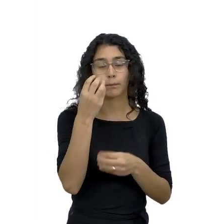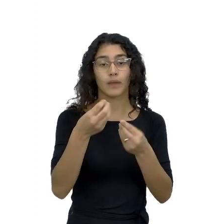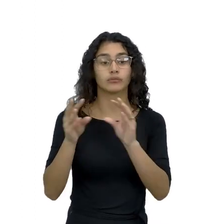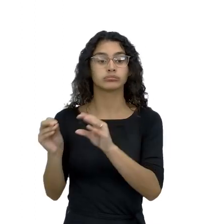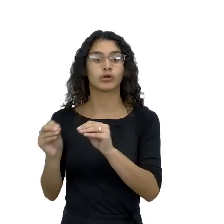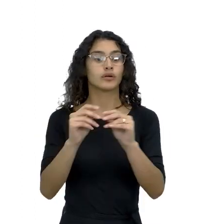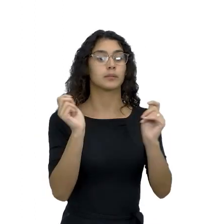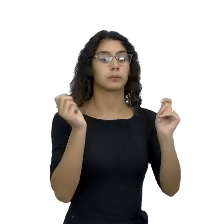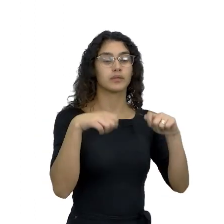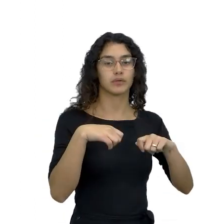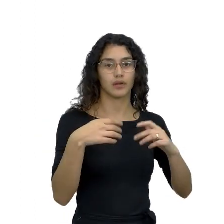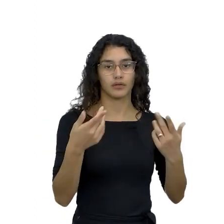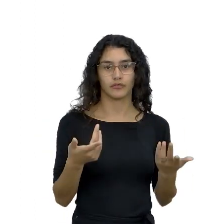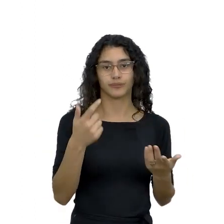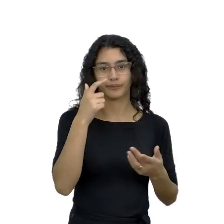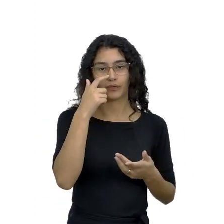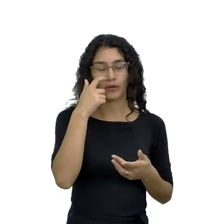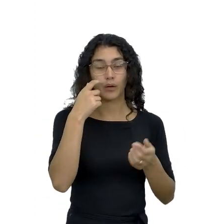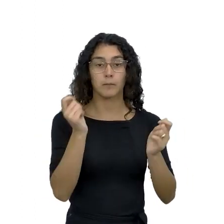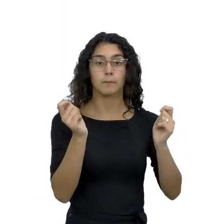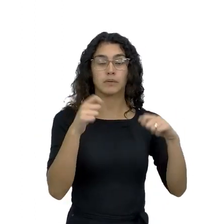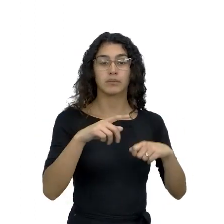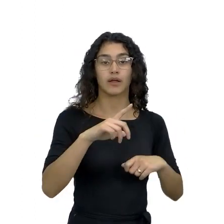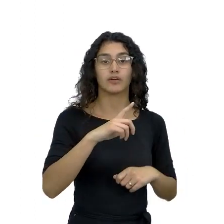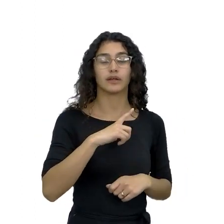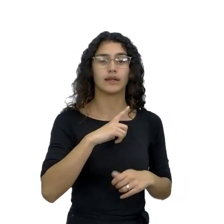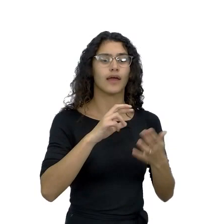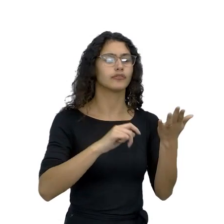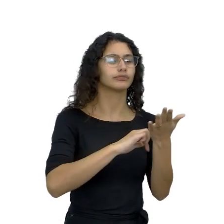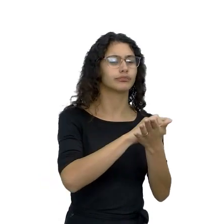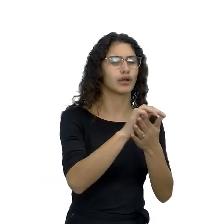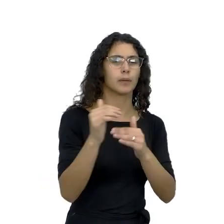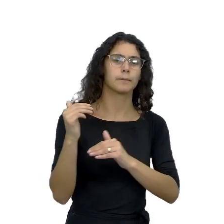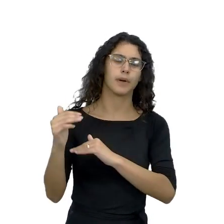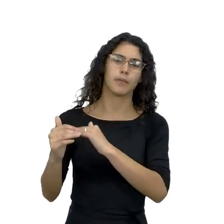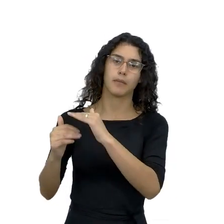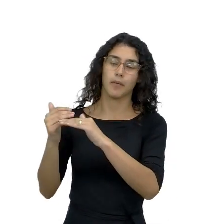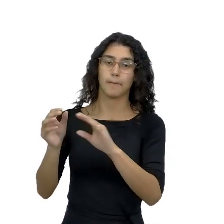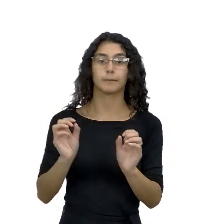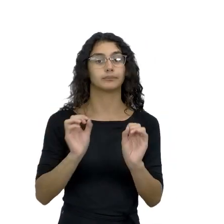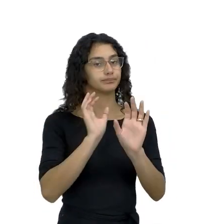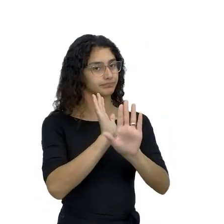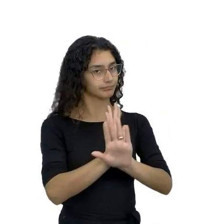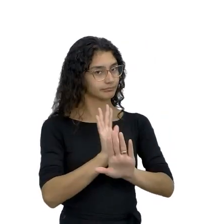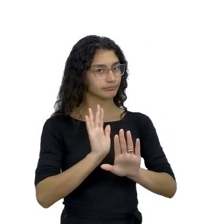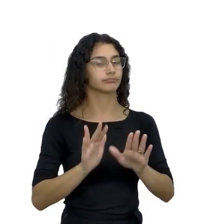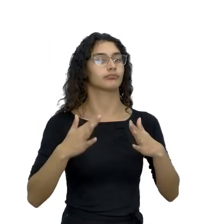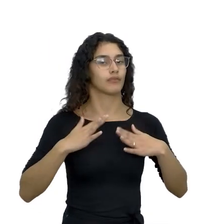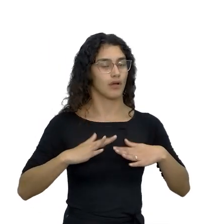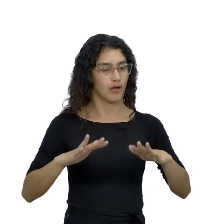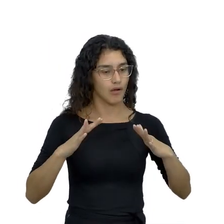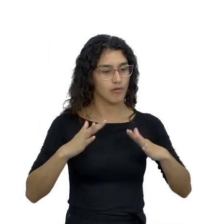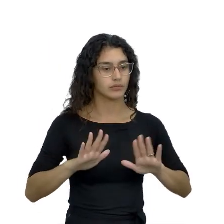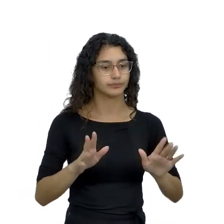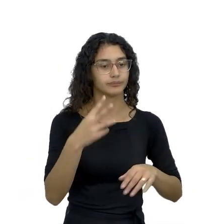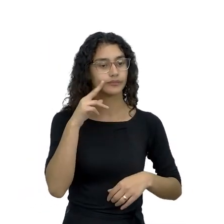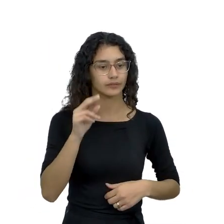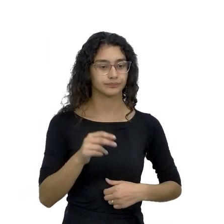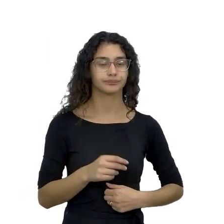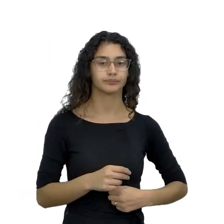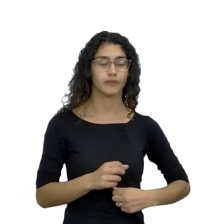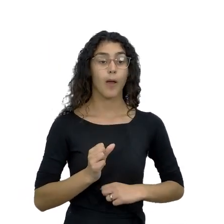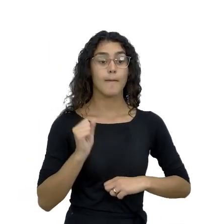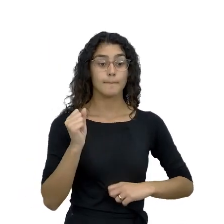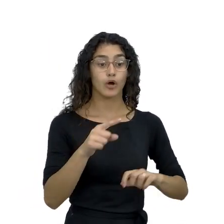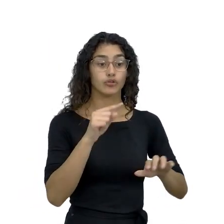essa possibilidade? Essa possibilidade tem vários passos, se preparem aí, tá? Pode